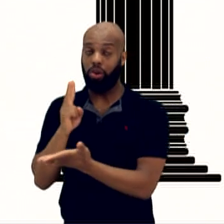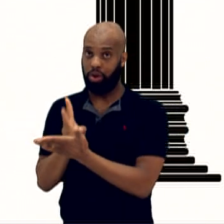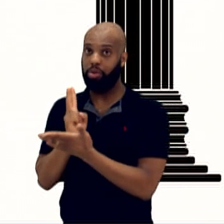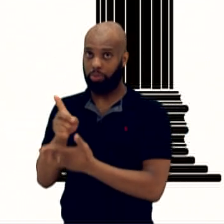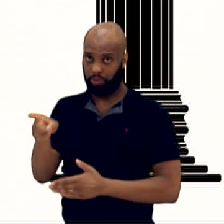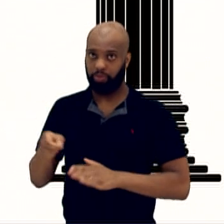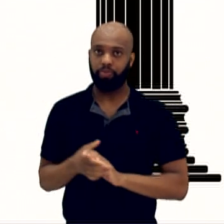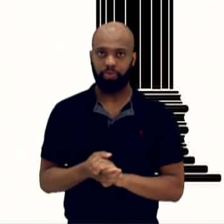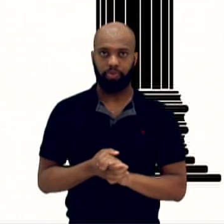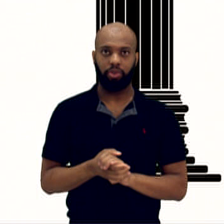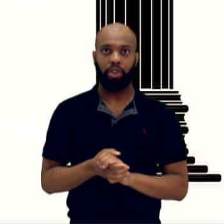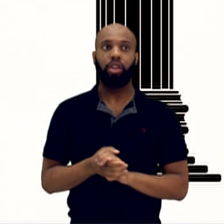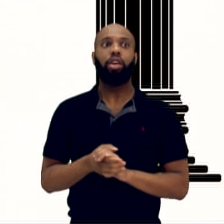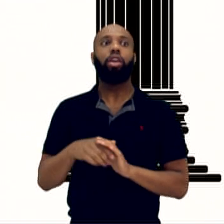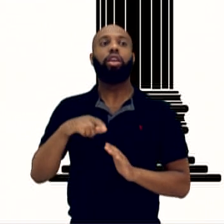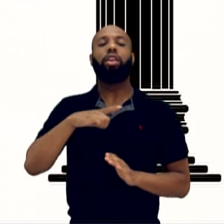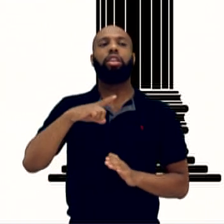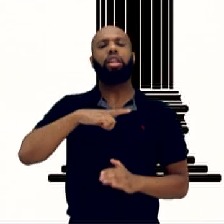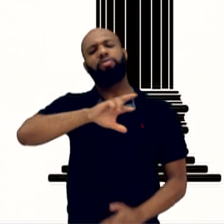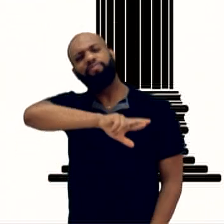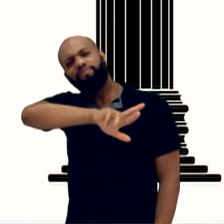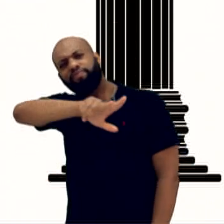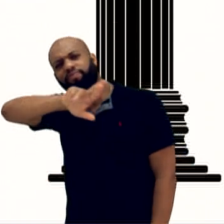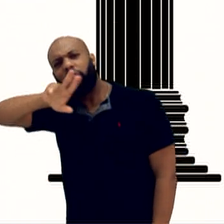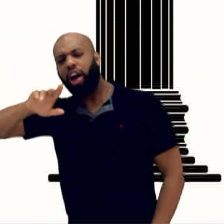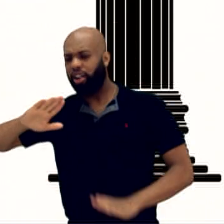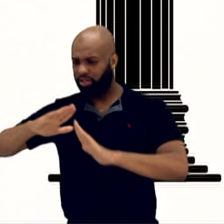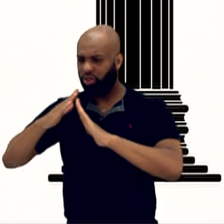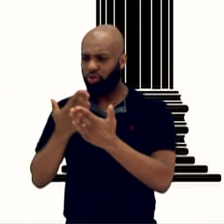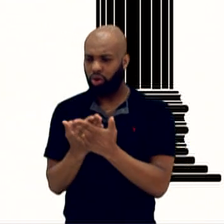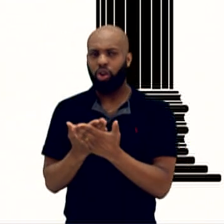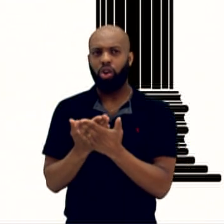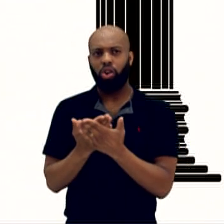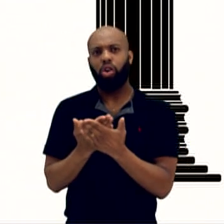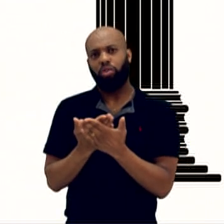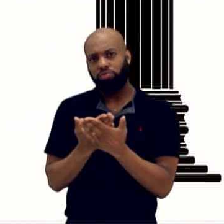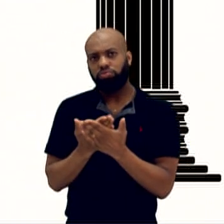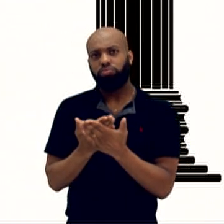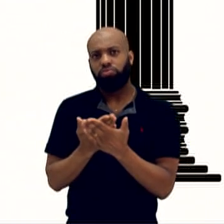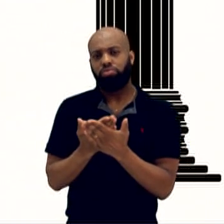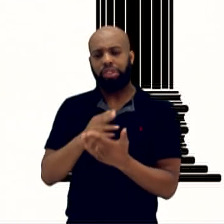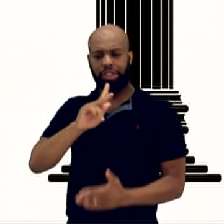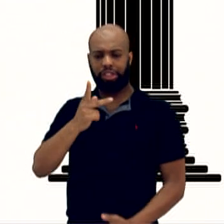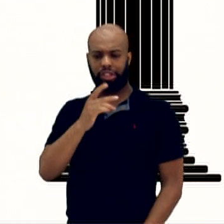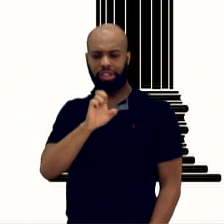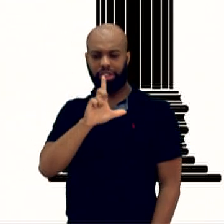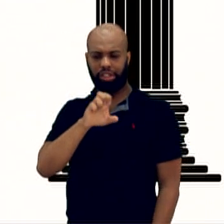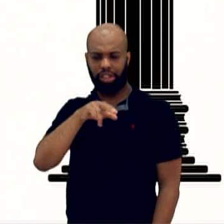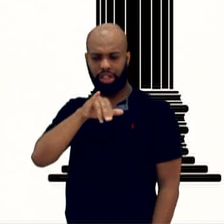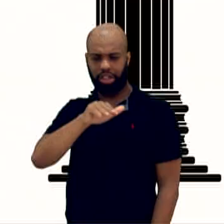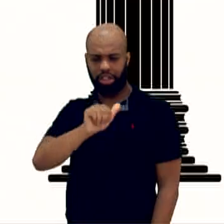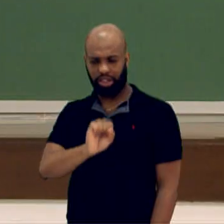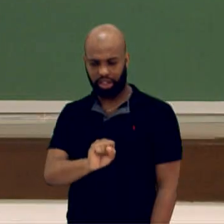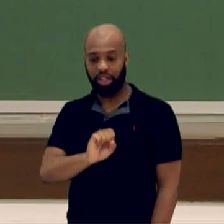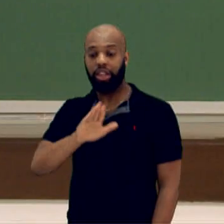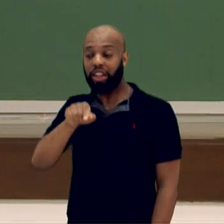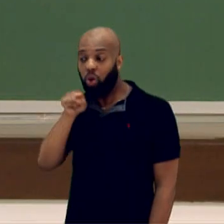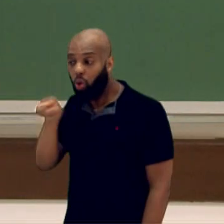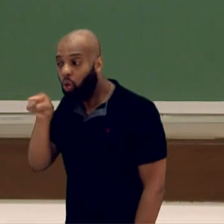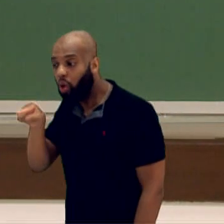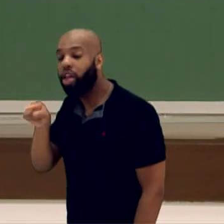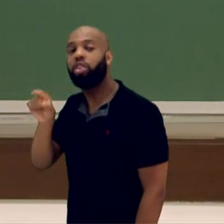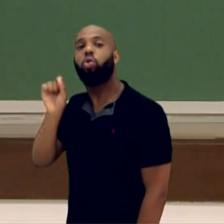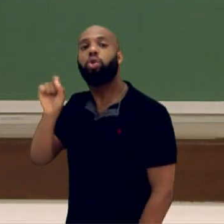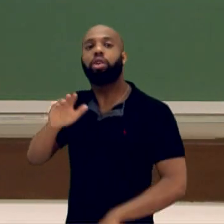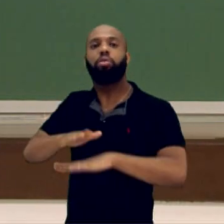tá? E dentre, sei lá, todas as escolas estoicas, todas as escolas helênicas, né, o estoicismo talvez seja